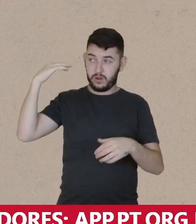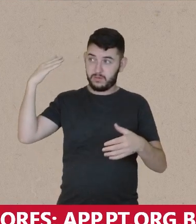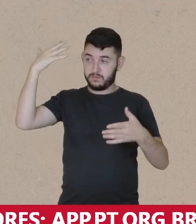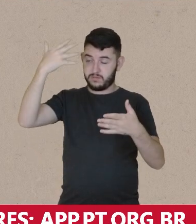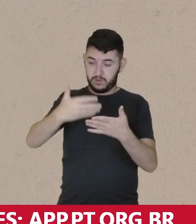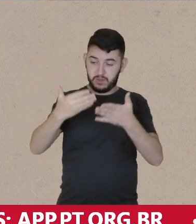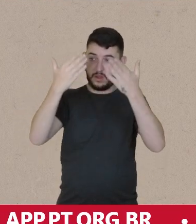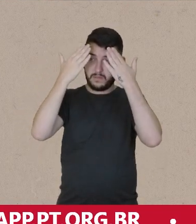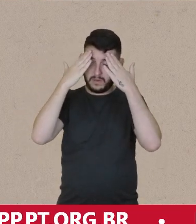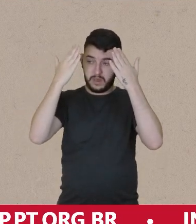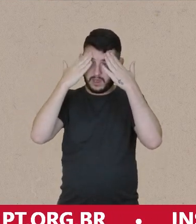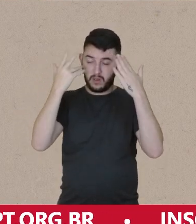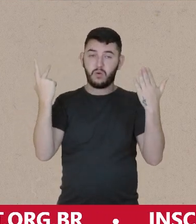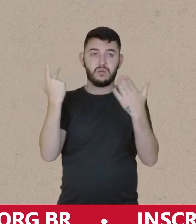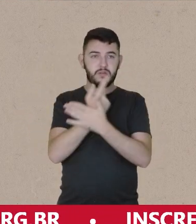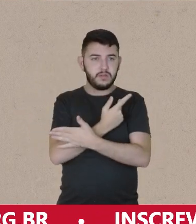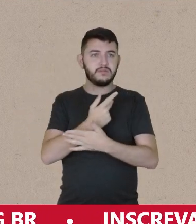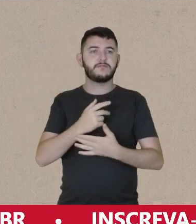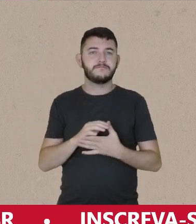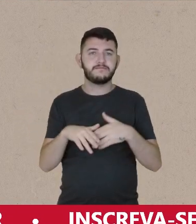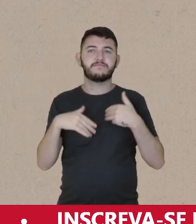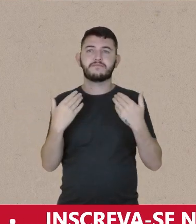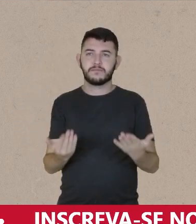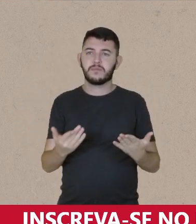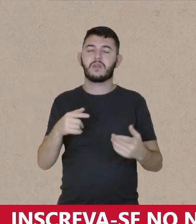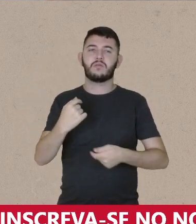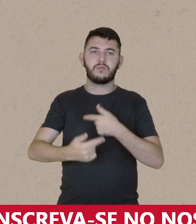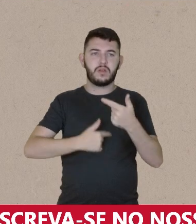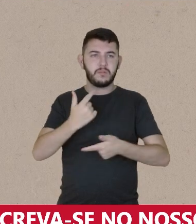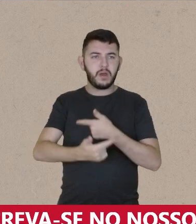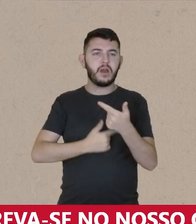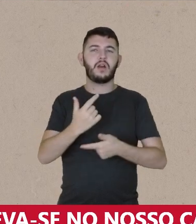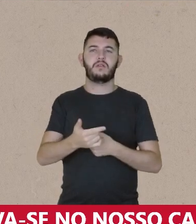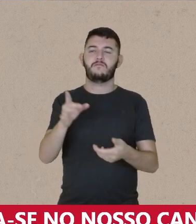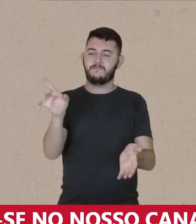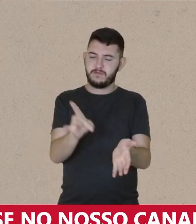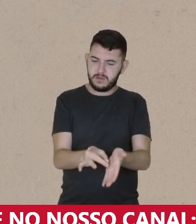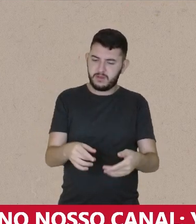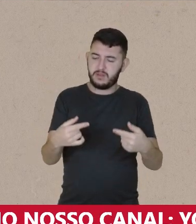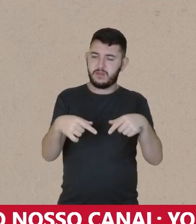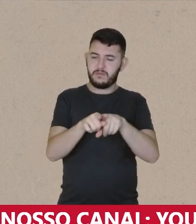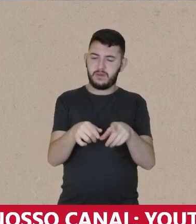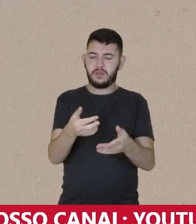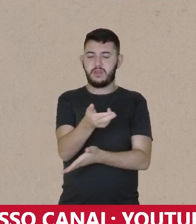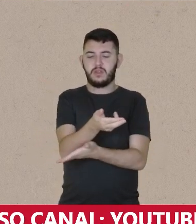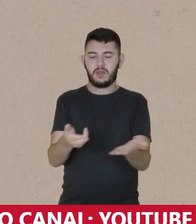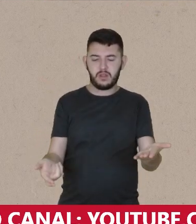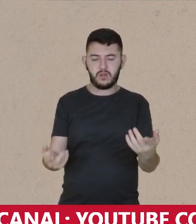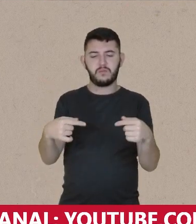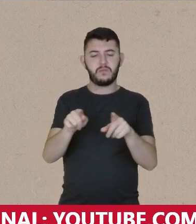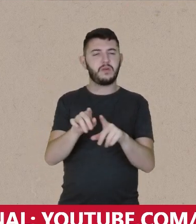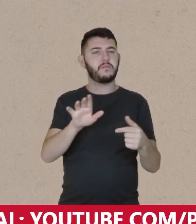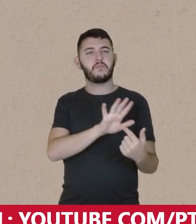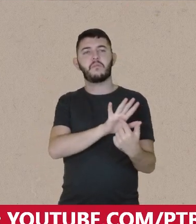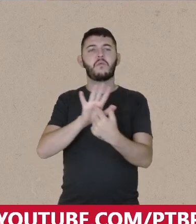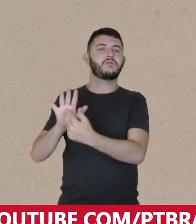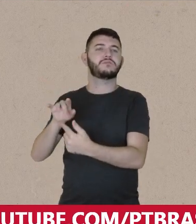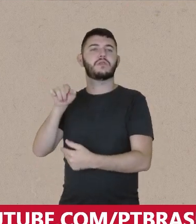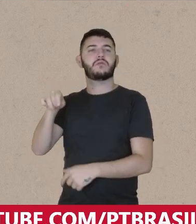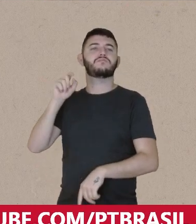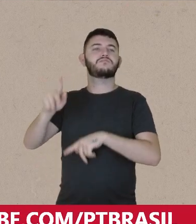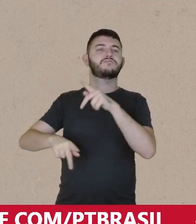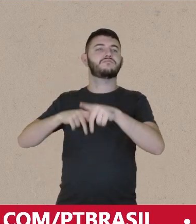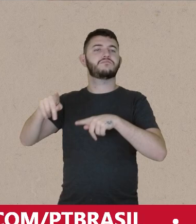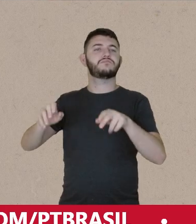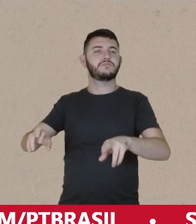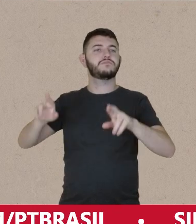Foi muito trabalho, certamente. Foi muito gratificante, né, e é importantíssimo que esse relatório traduza o que a população